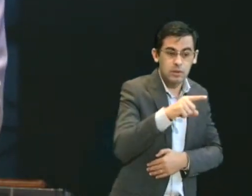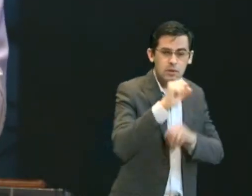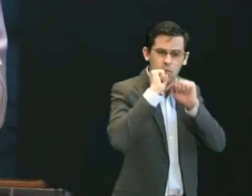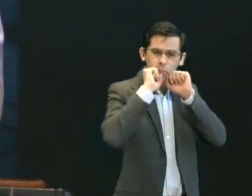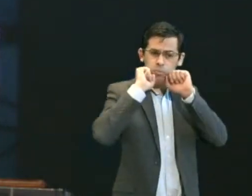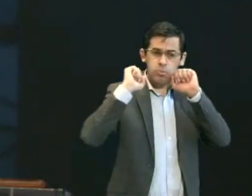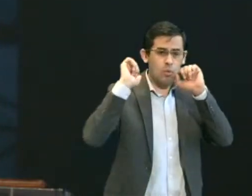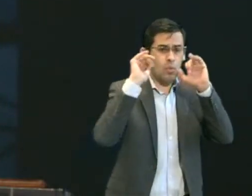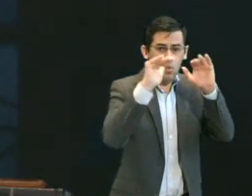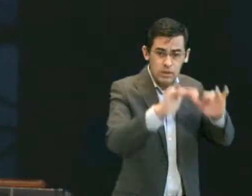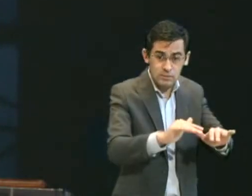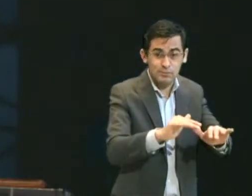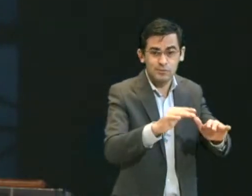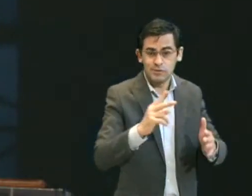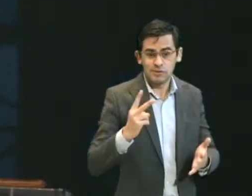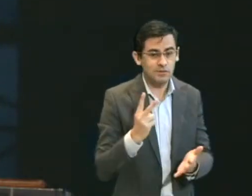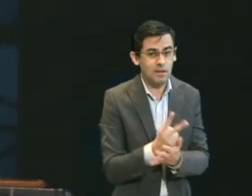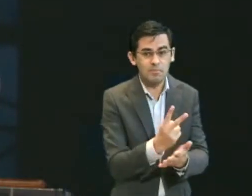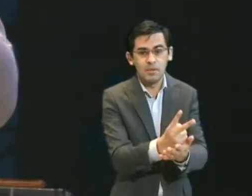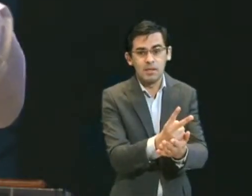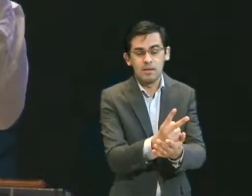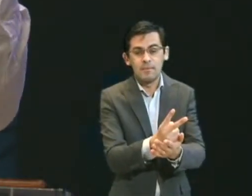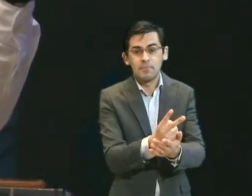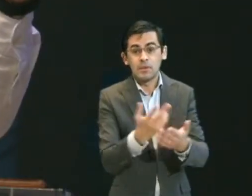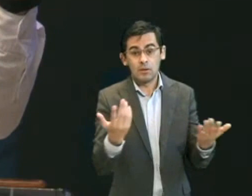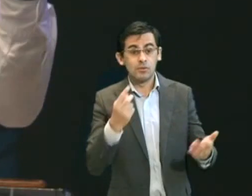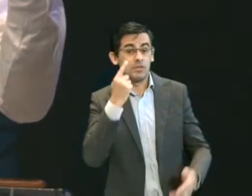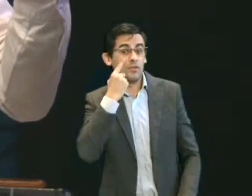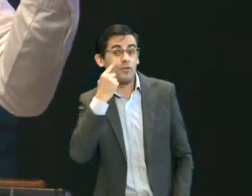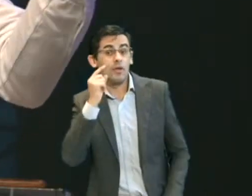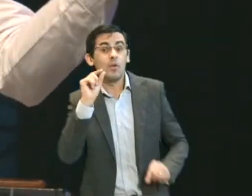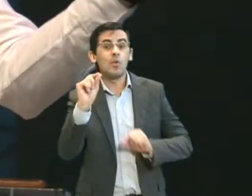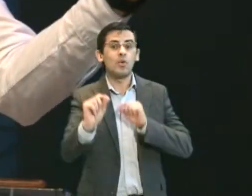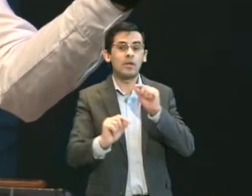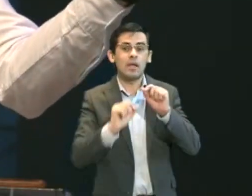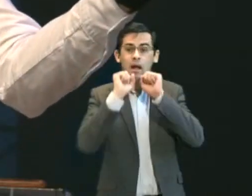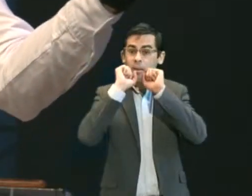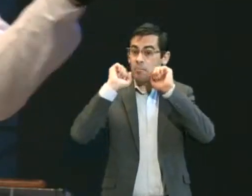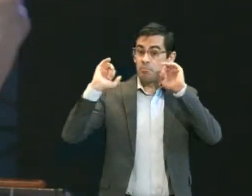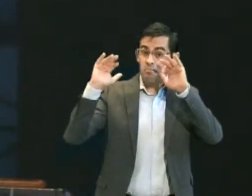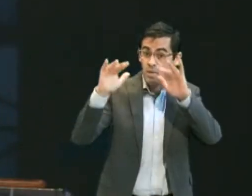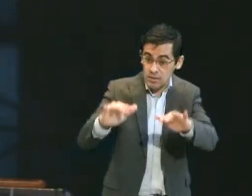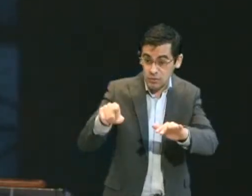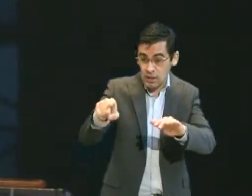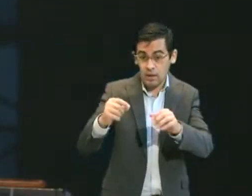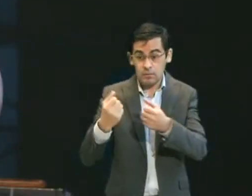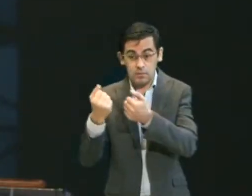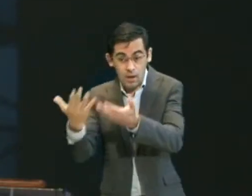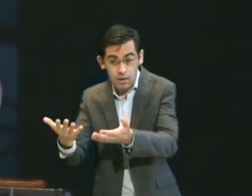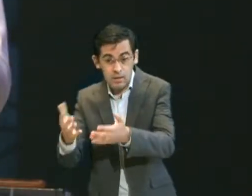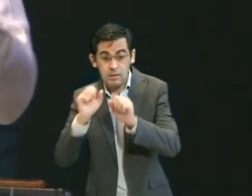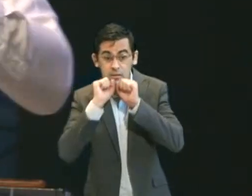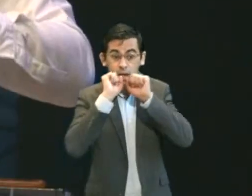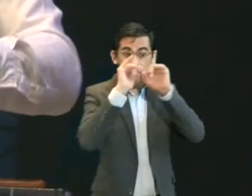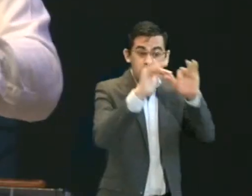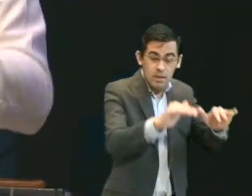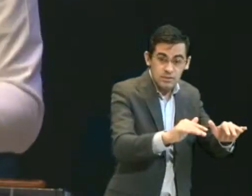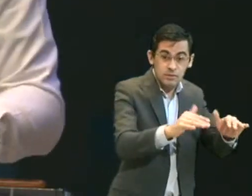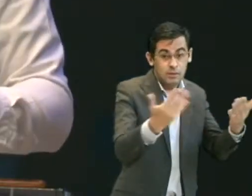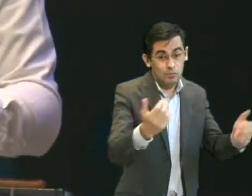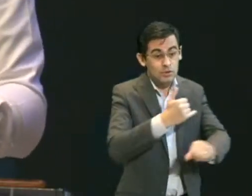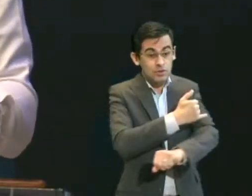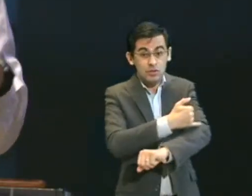fez isso com Esaú e com Jacó, e você vai ver a bênção que ele dá para um e a bênção que ele dá para o outro.